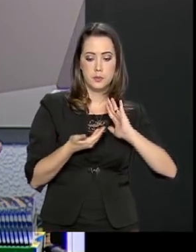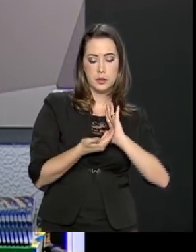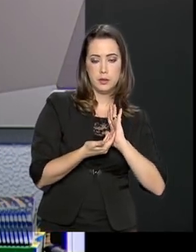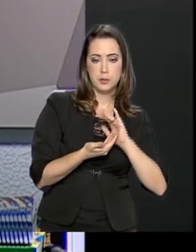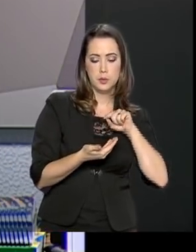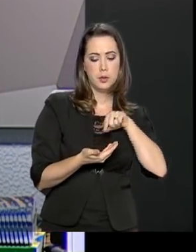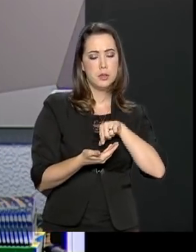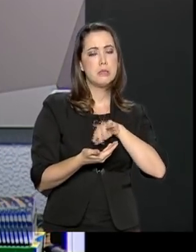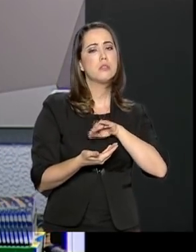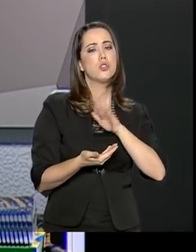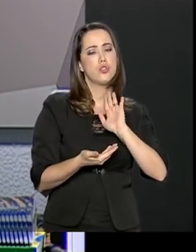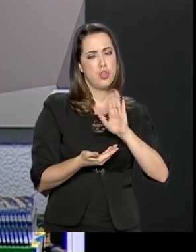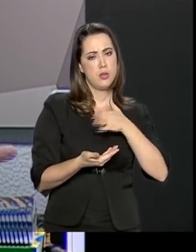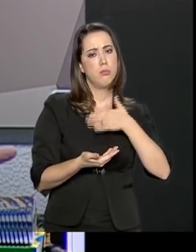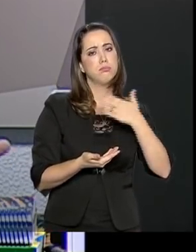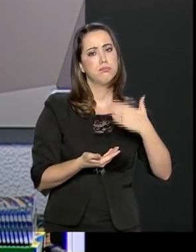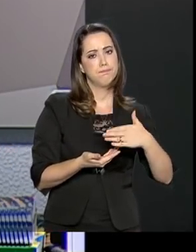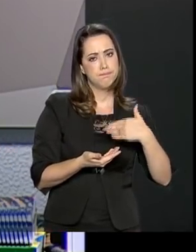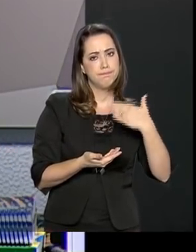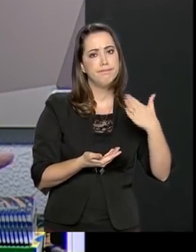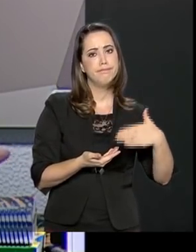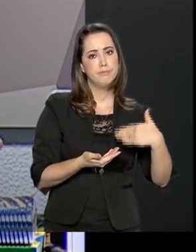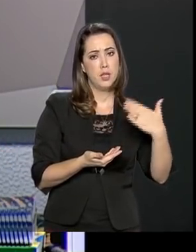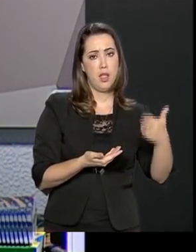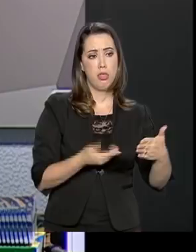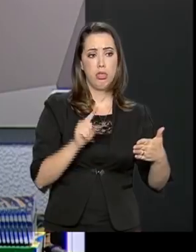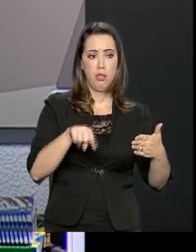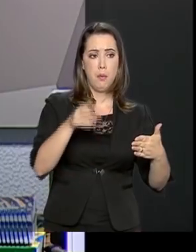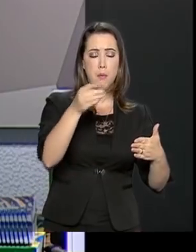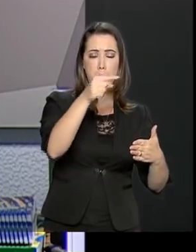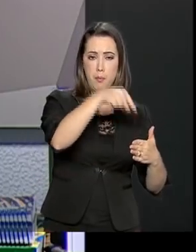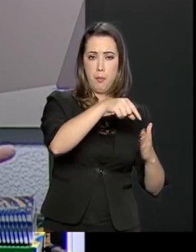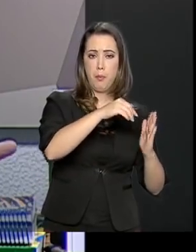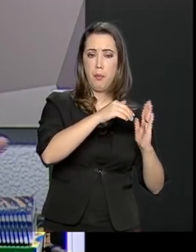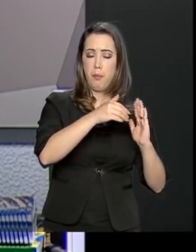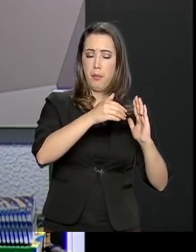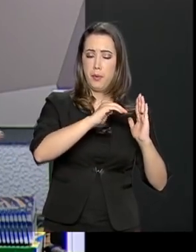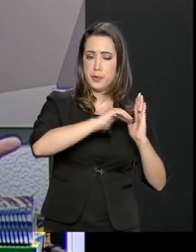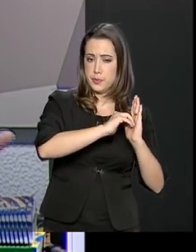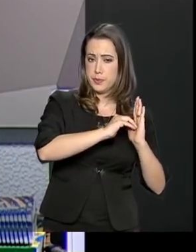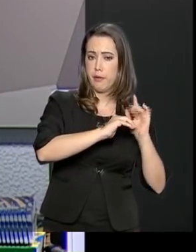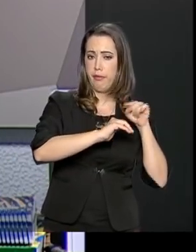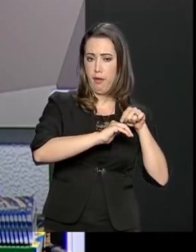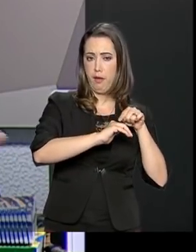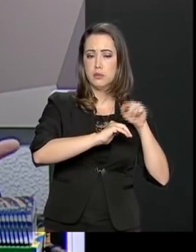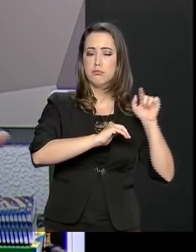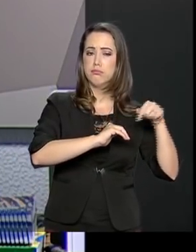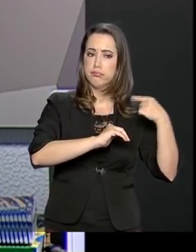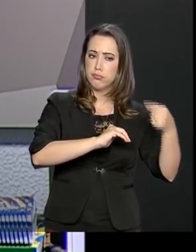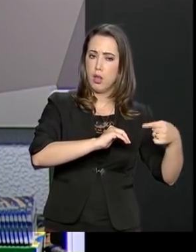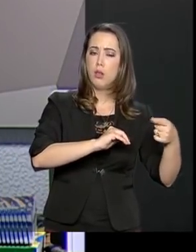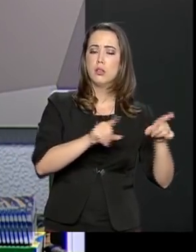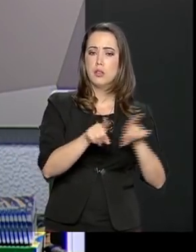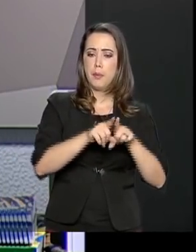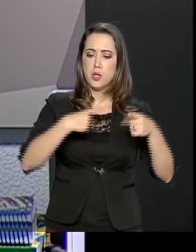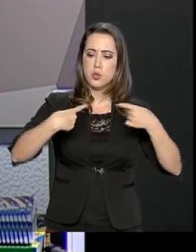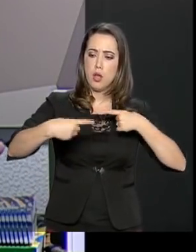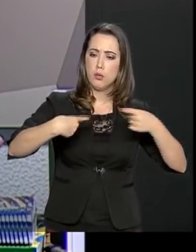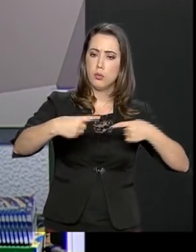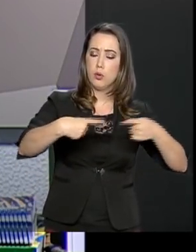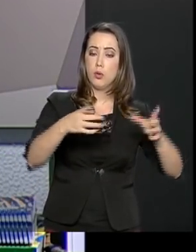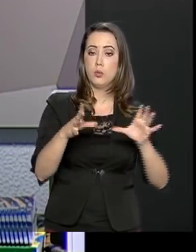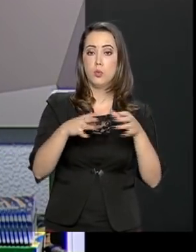está lá tramitando, quando chegar ao Senado, vamos fazer o possível para dialogar com os senhores